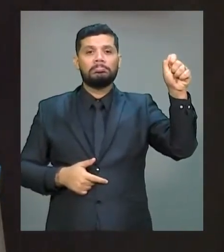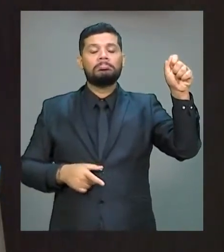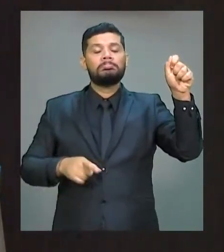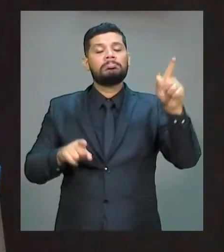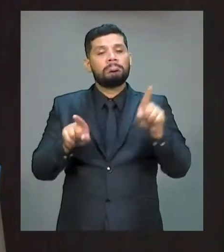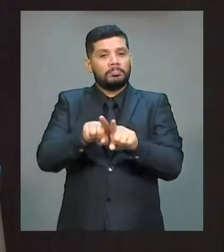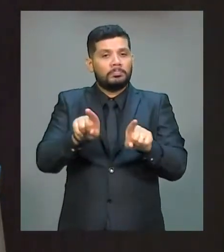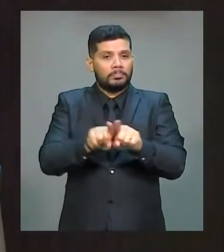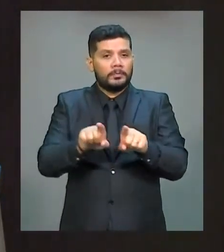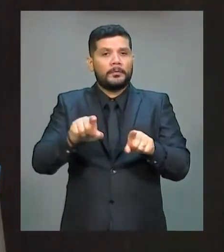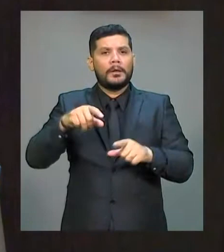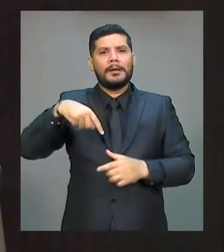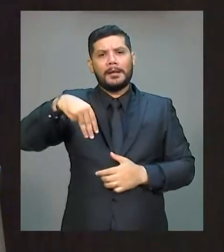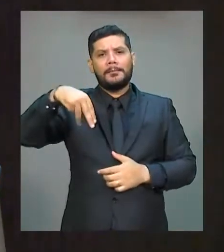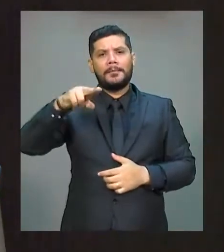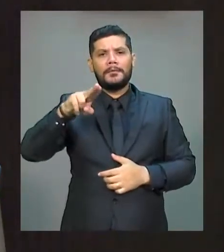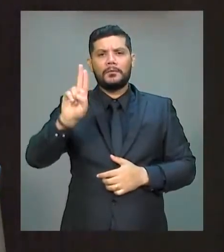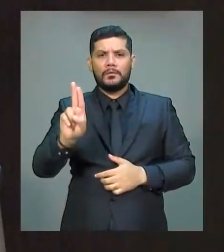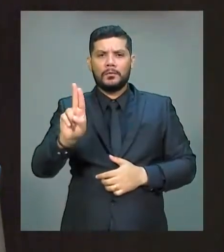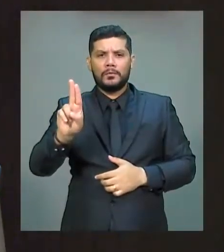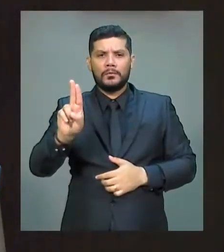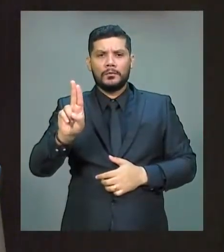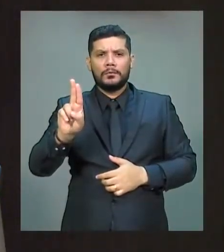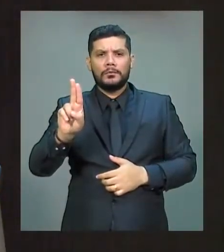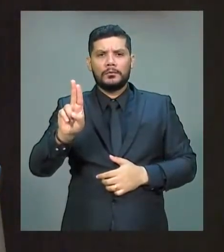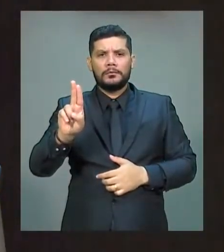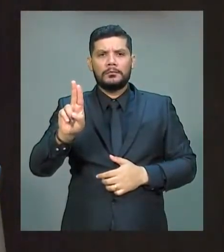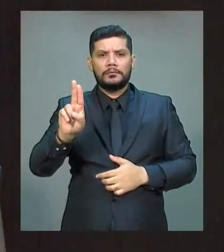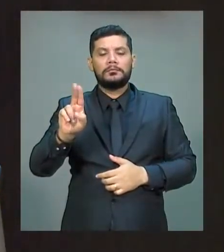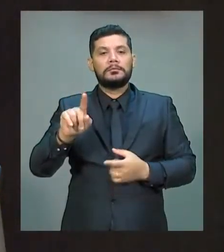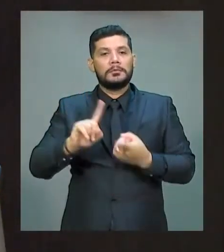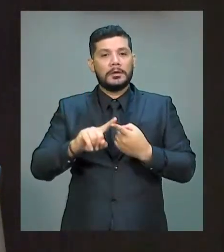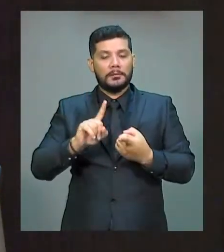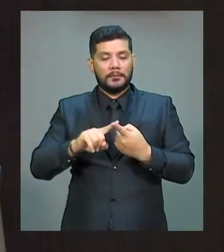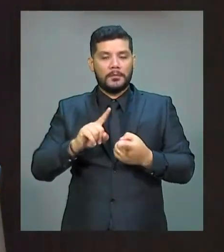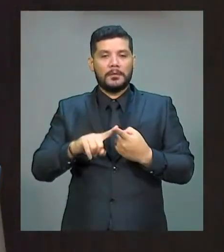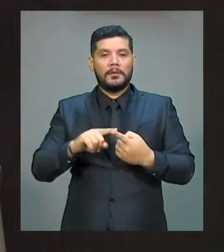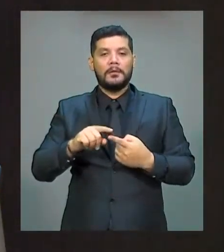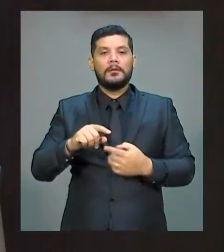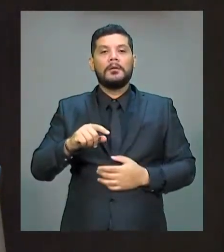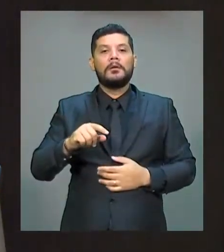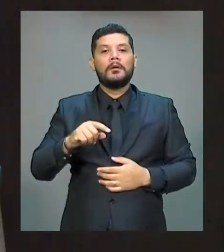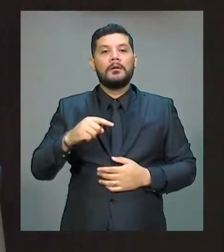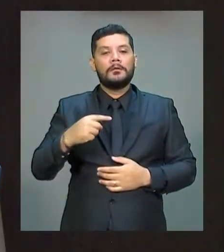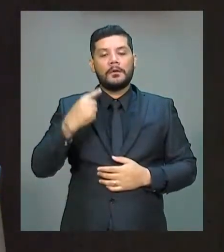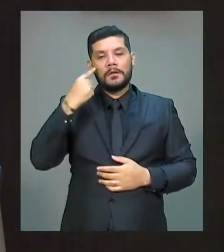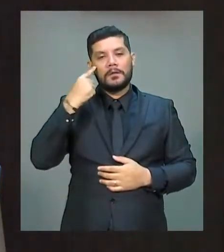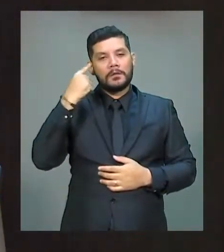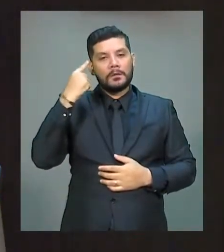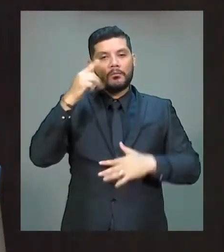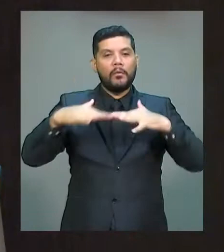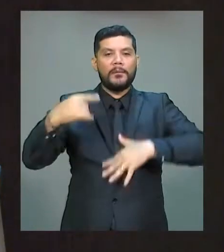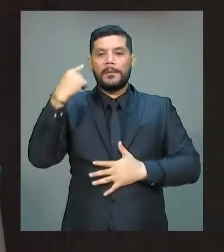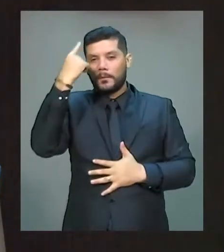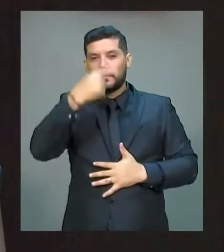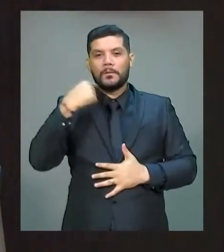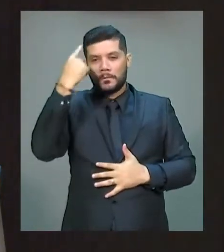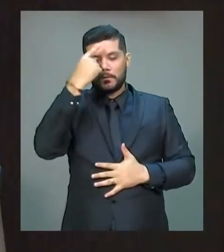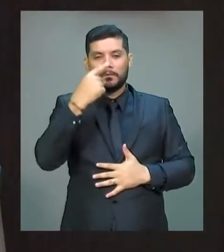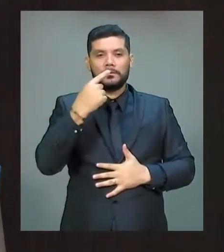Negro Unificado, do Mandato Nossa Cara, a co-vereadora Lila Salu, outras entidades, o